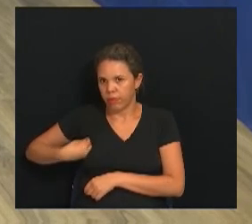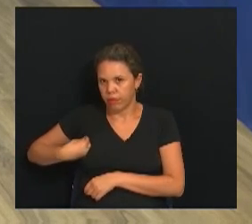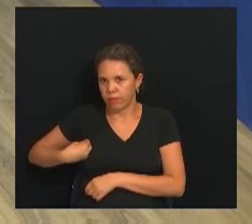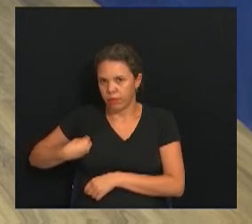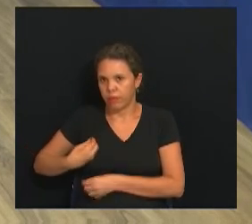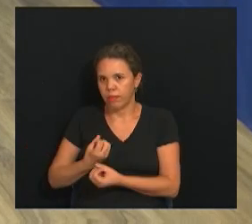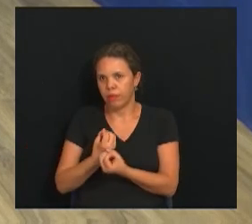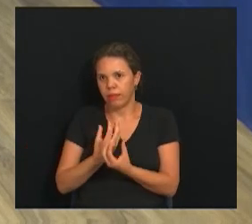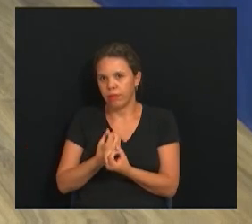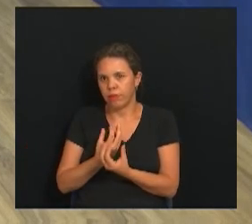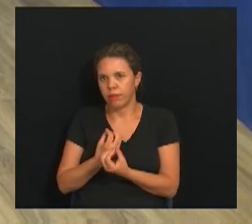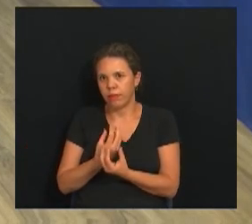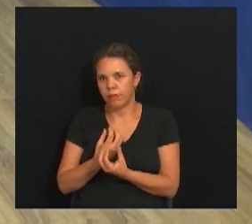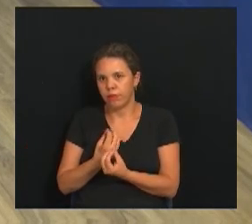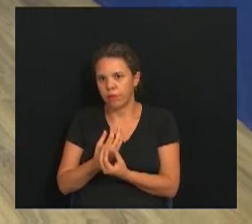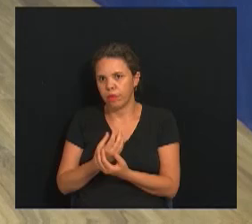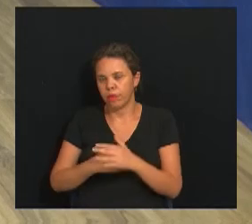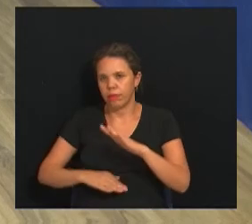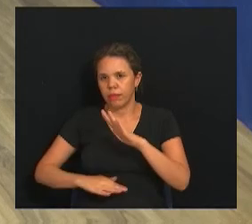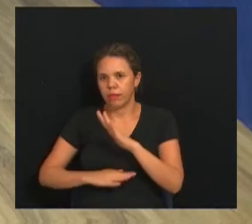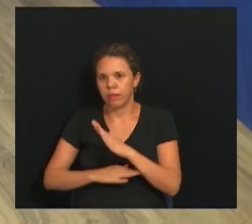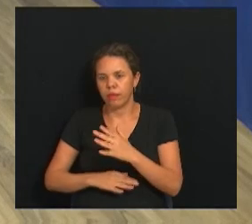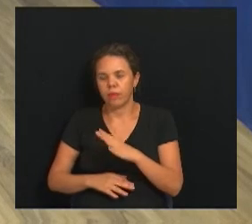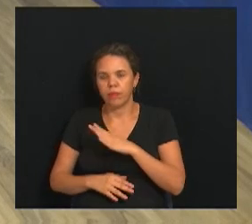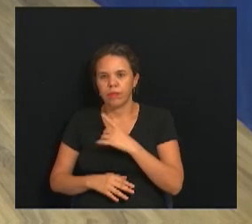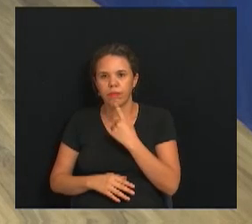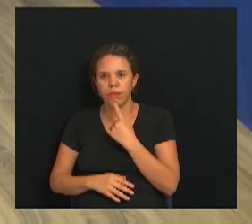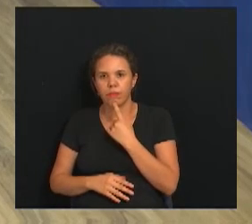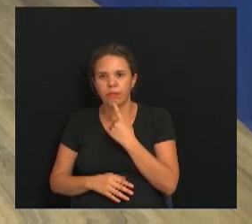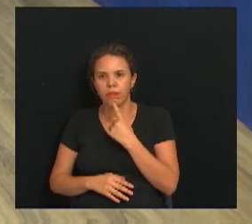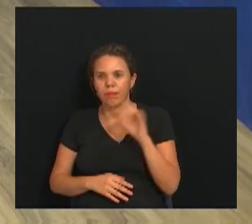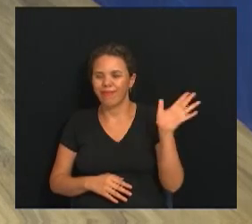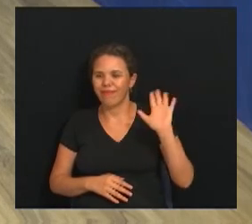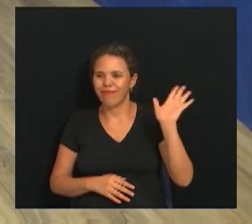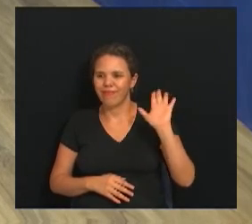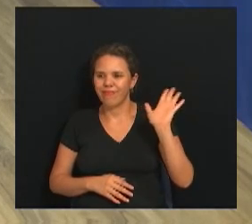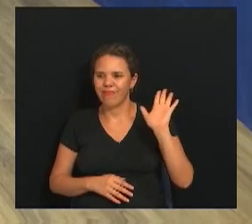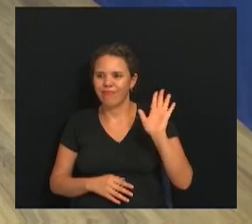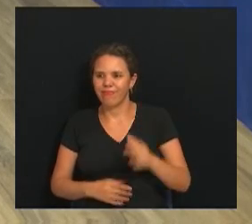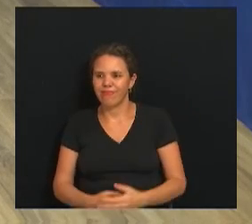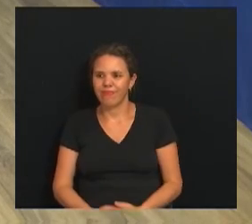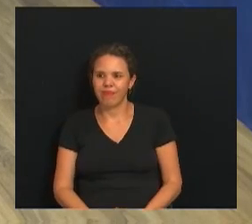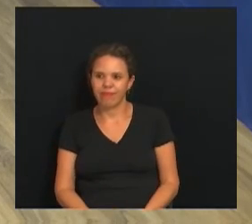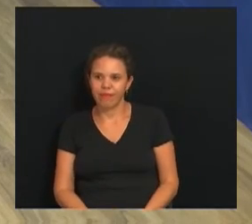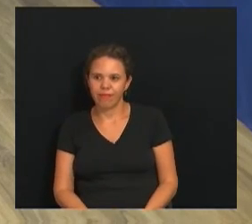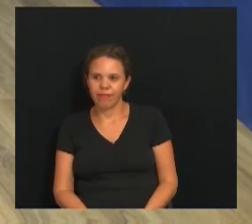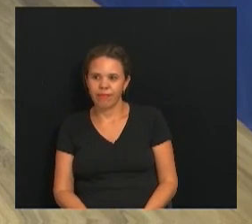muitas informações do Legislativo e da cidade de Campinas. Até lá. Tchau, tchau.